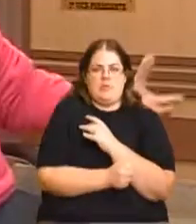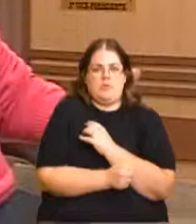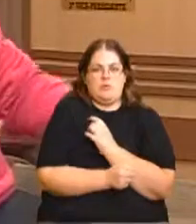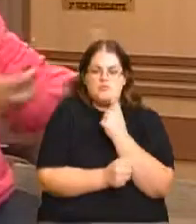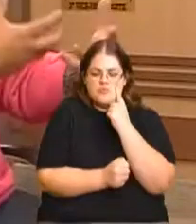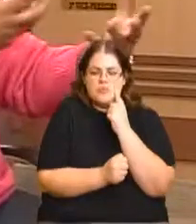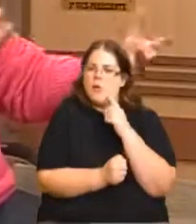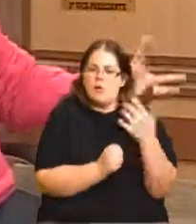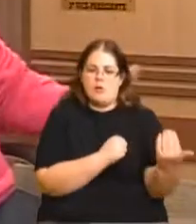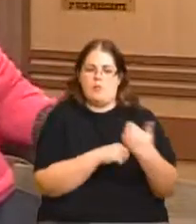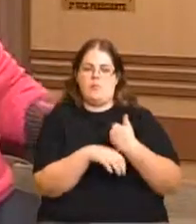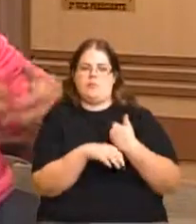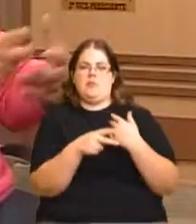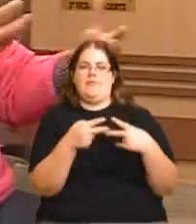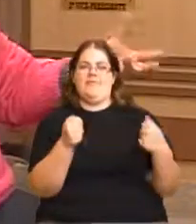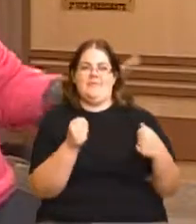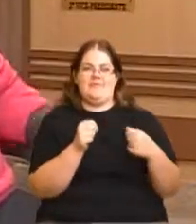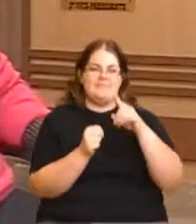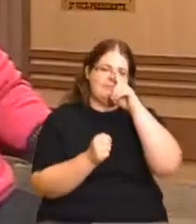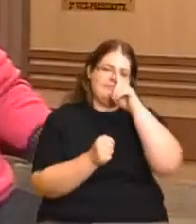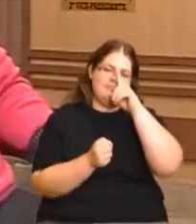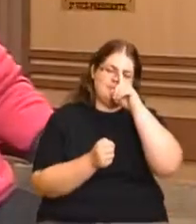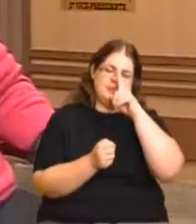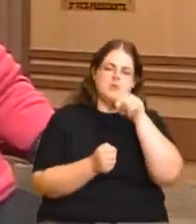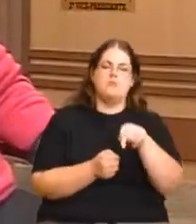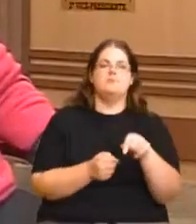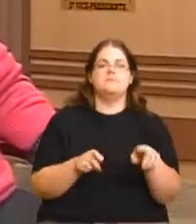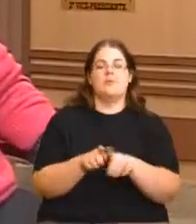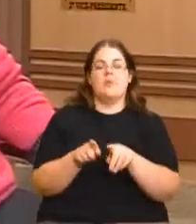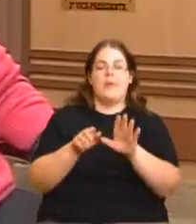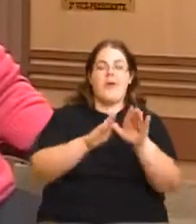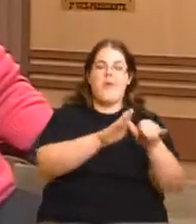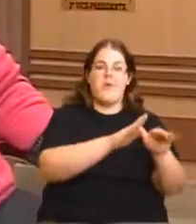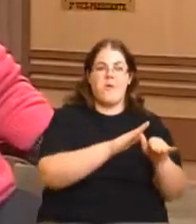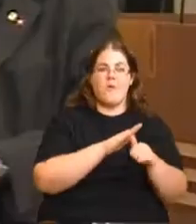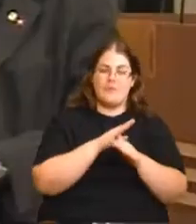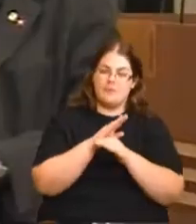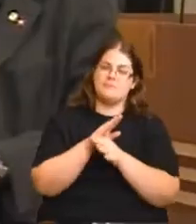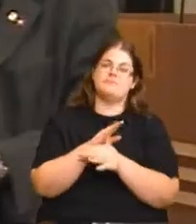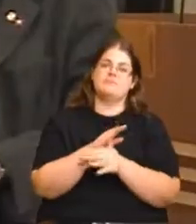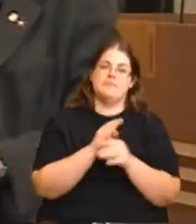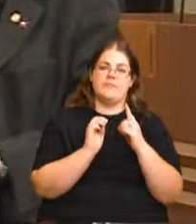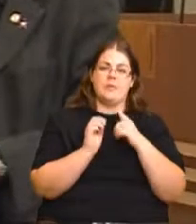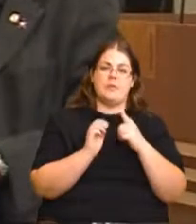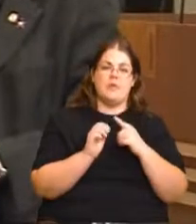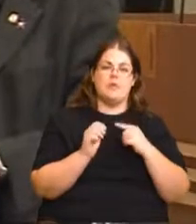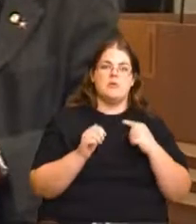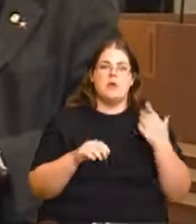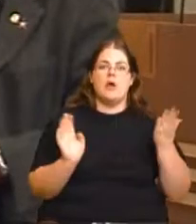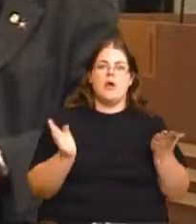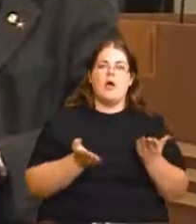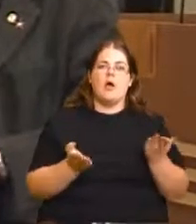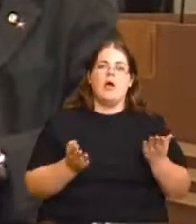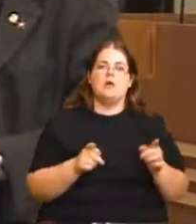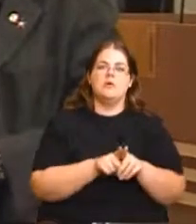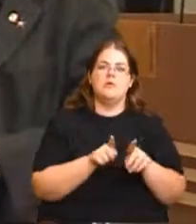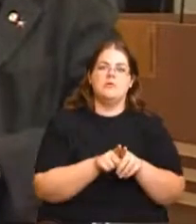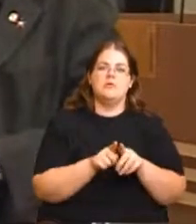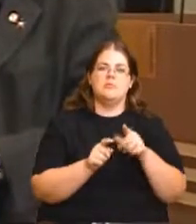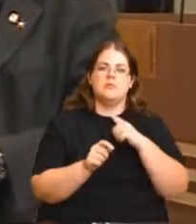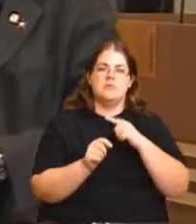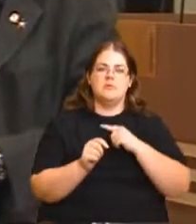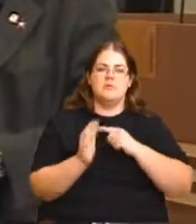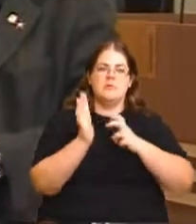pequeno grupo que acaba atormentando e aterrorizando todo mundo, né? Hoje os grandes assaltos também tirando esses assaltos a bancos que teve lá na Zona Norte,